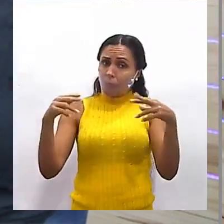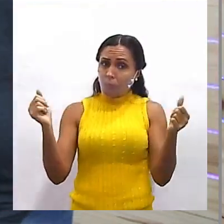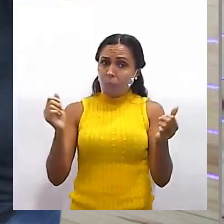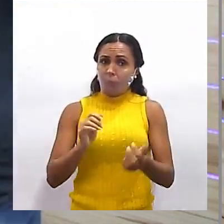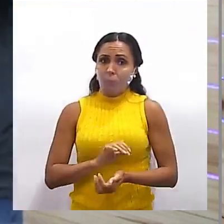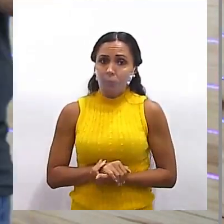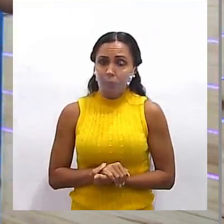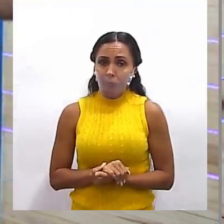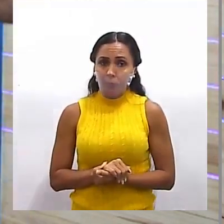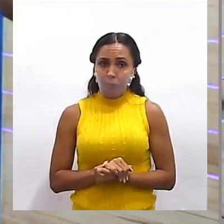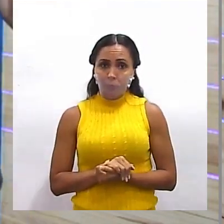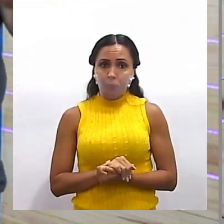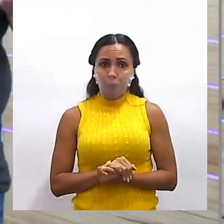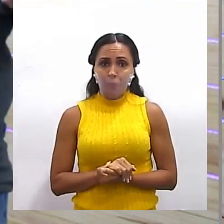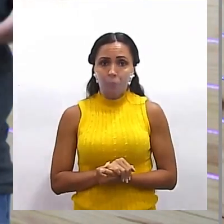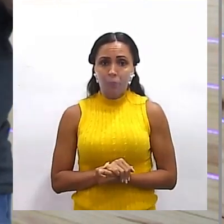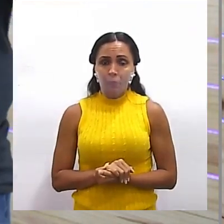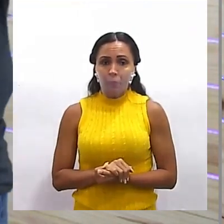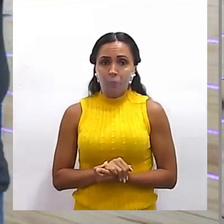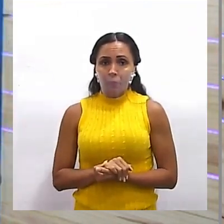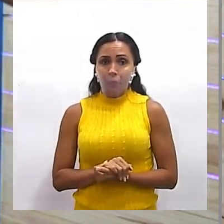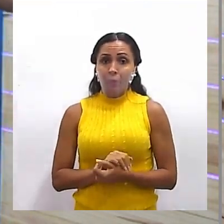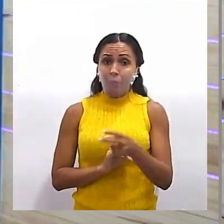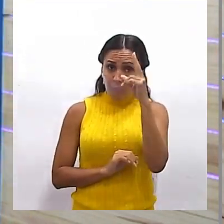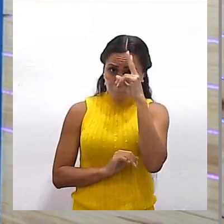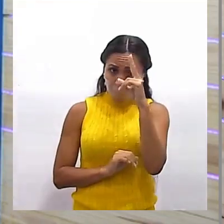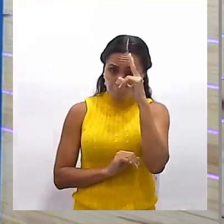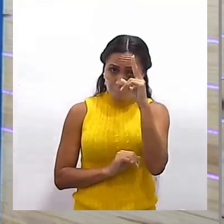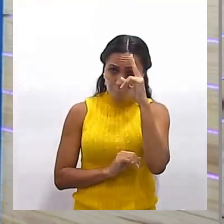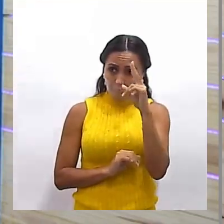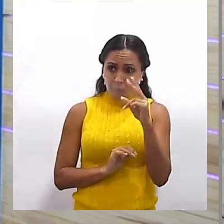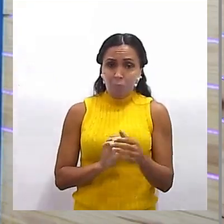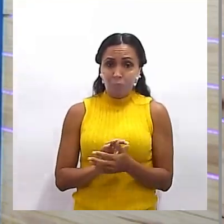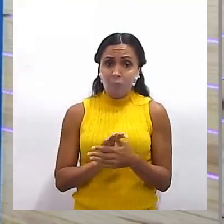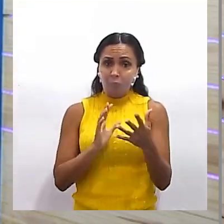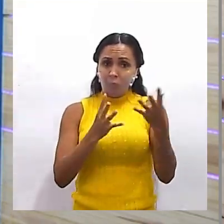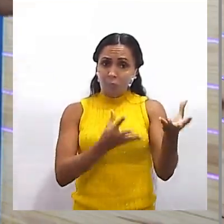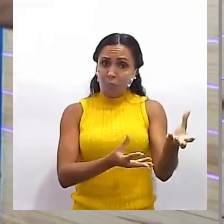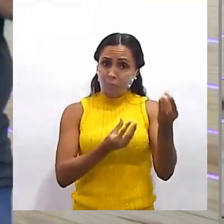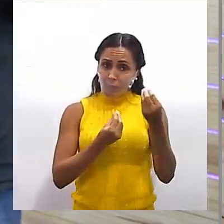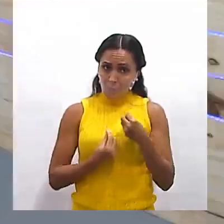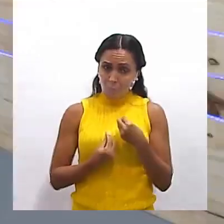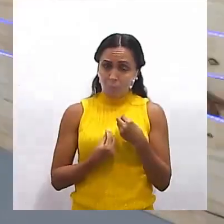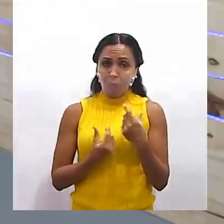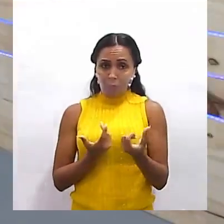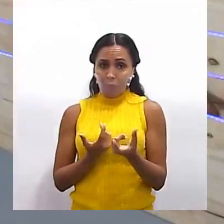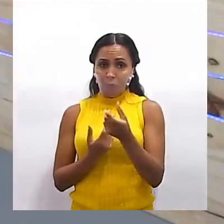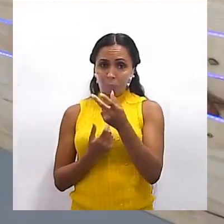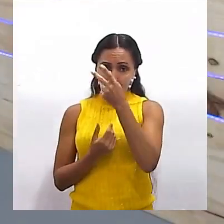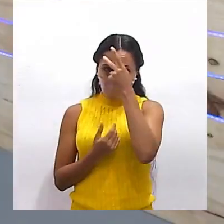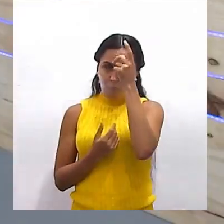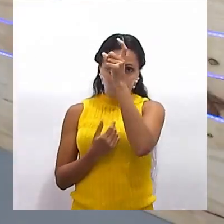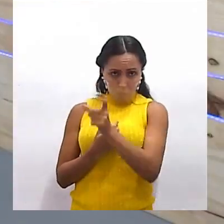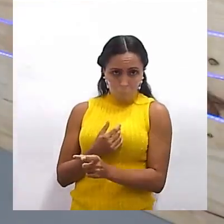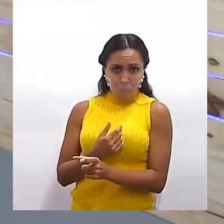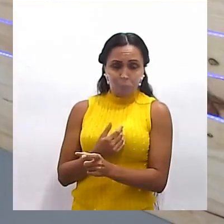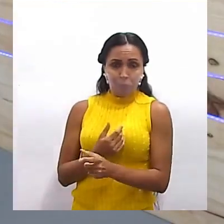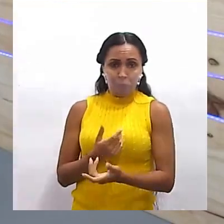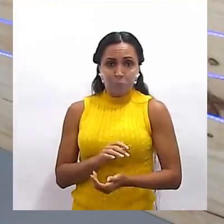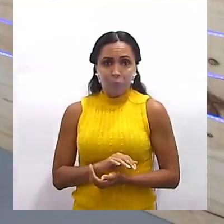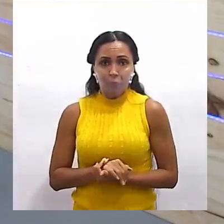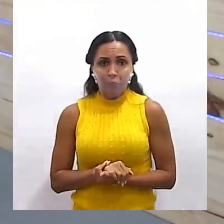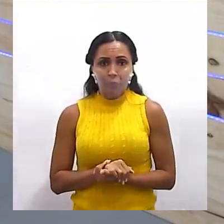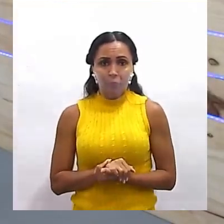que você sempre que carregar, lembrar que vai ter alguém que vai receber, um cliente final, o próprio